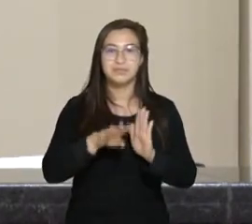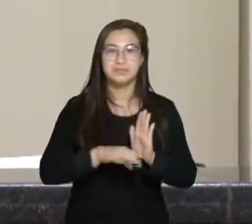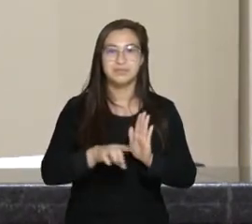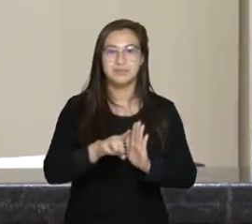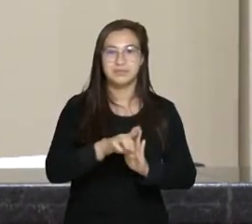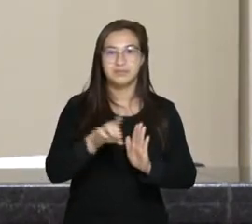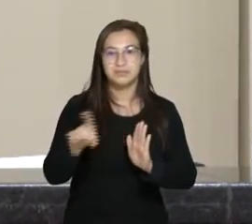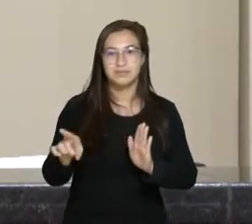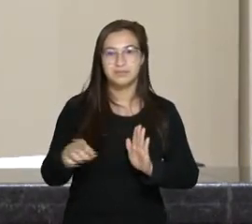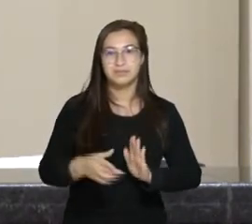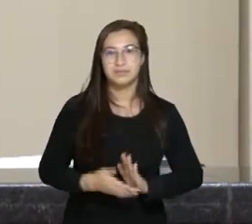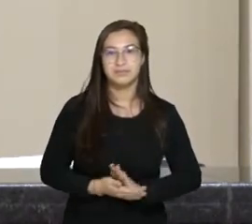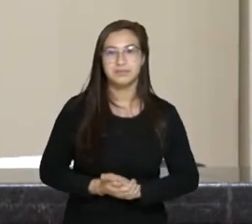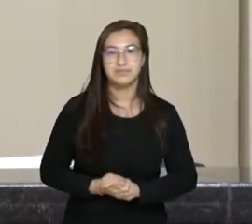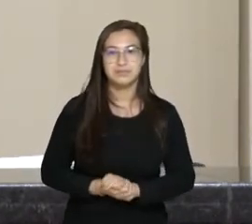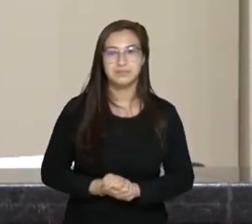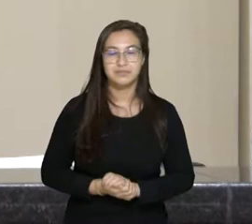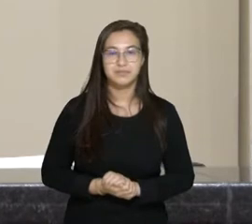dia